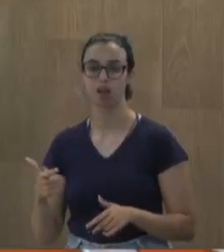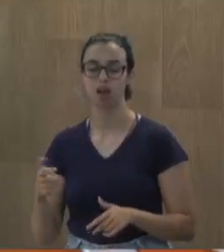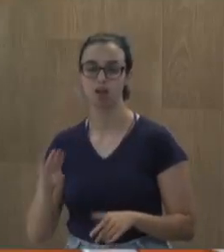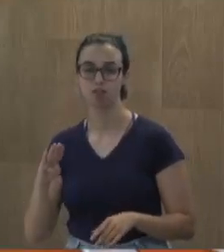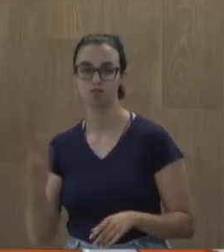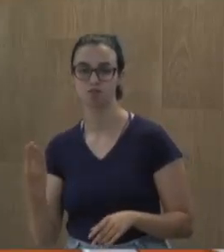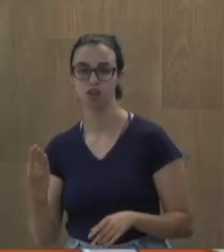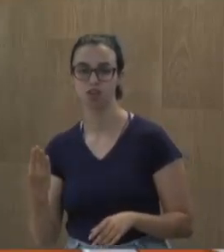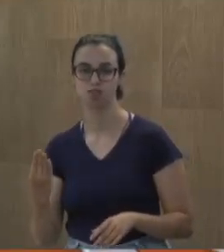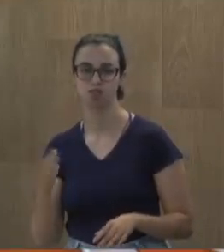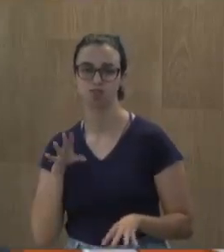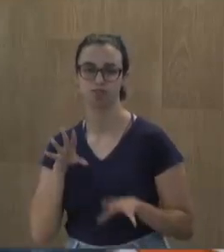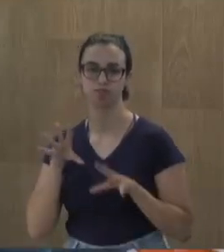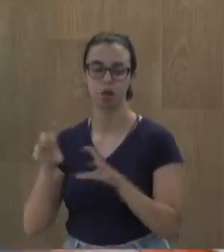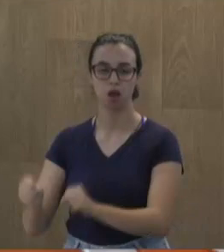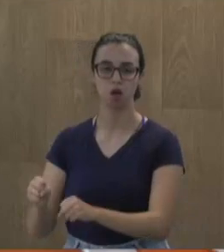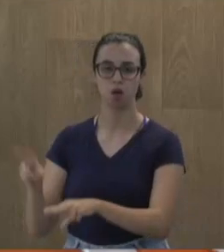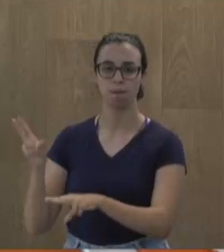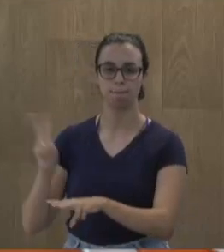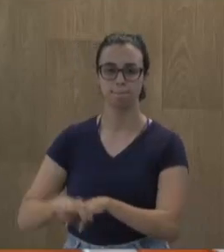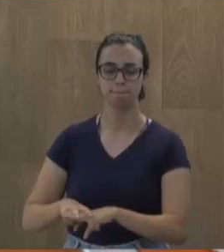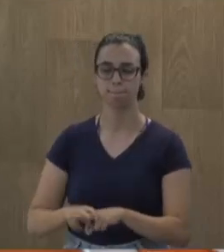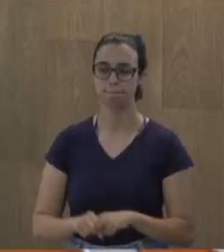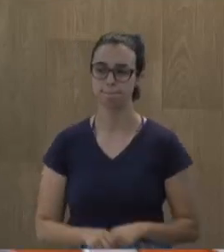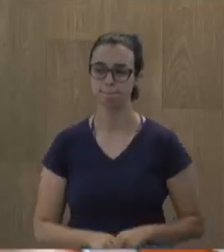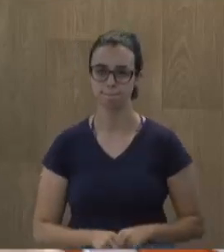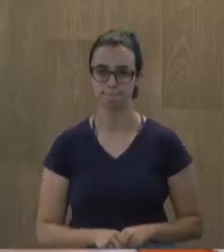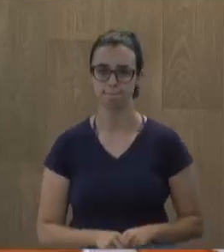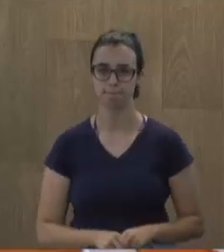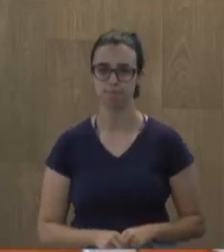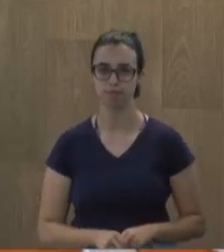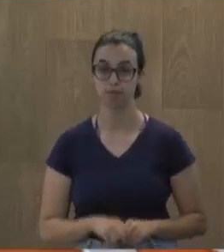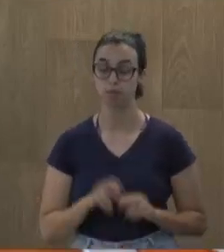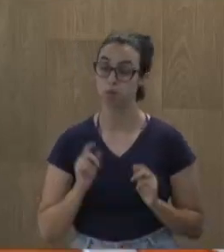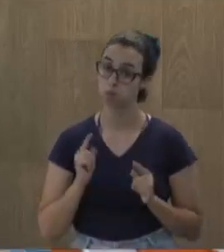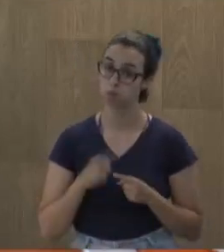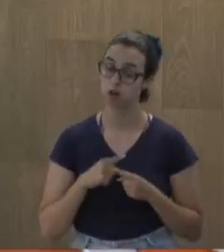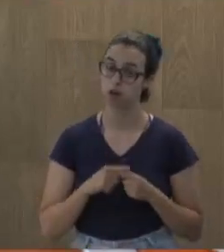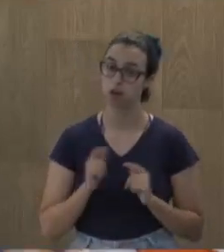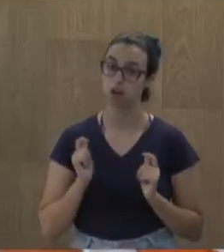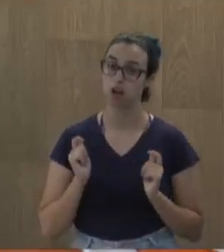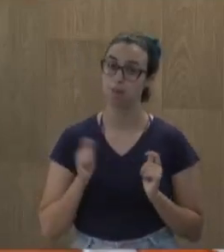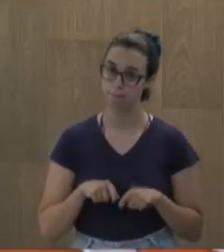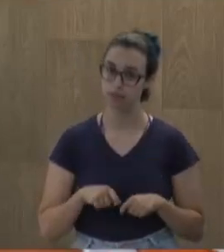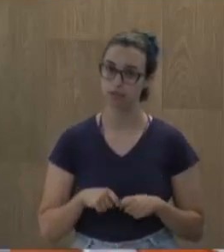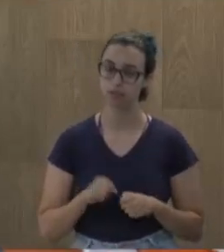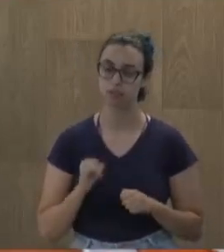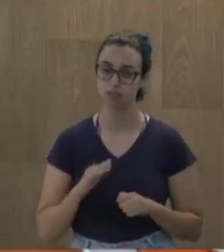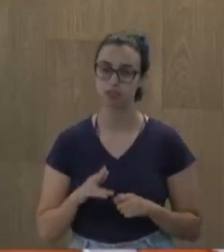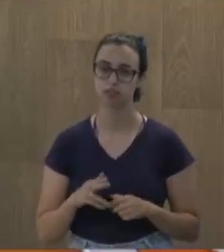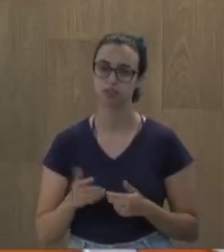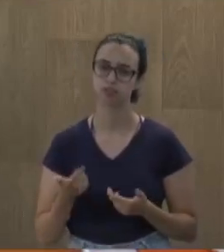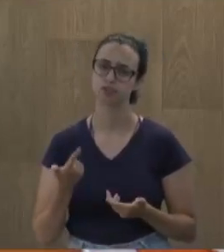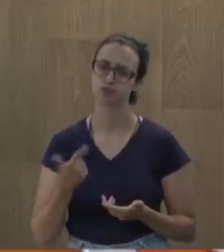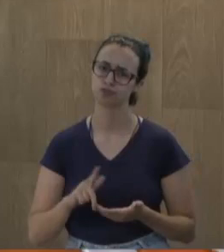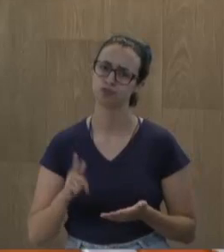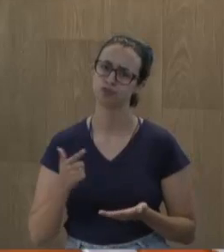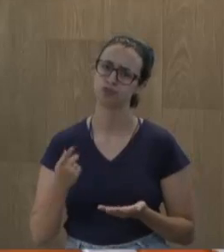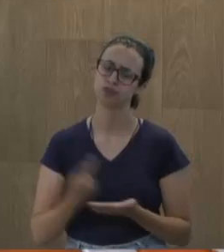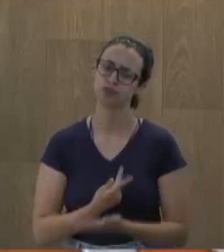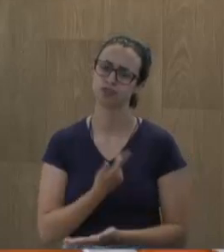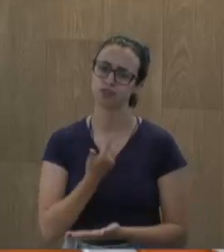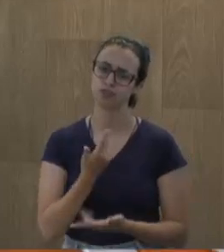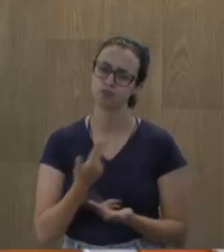com possibilidade de ser mais um ataque em escola que na nossa região Será que o prefeito tá esperando